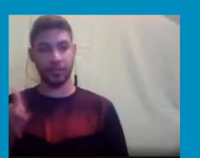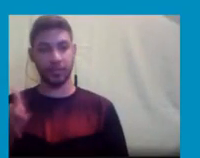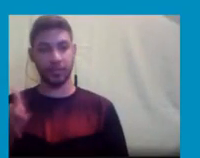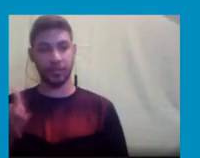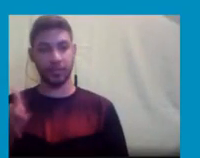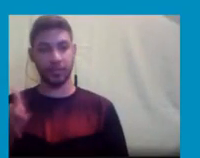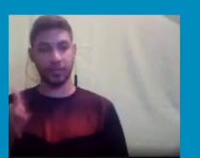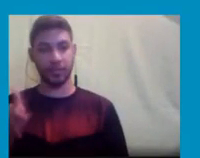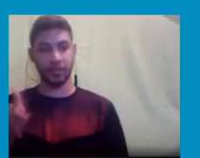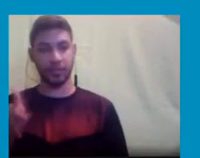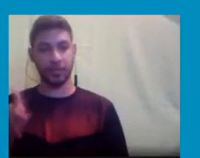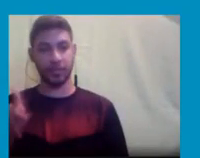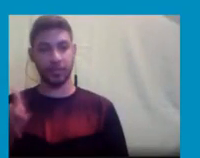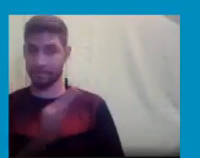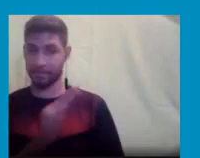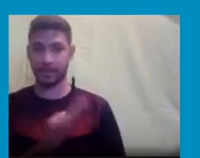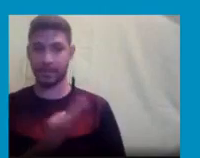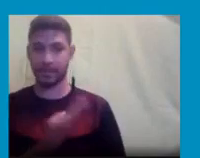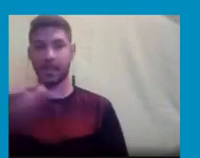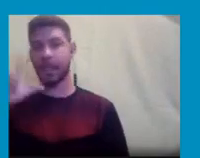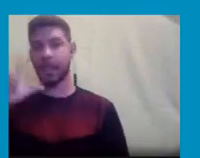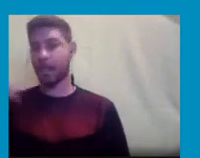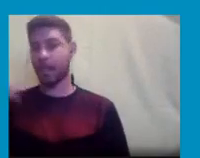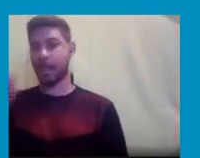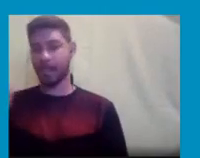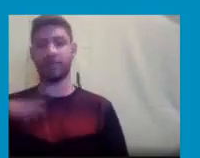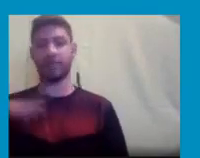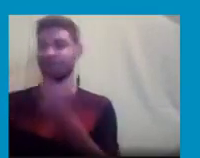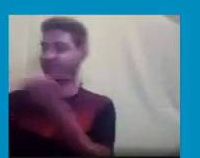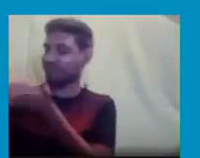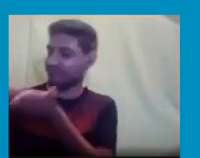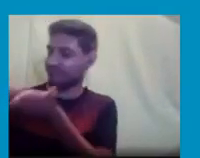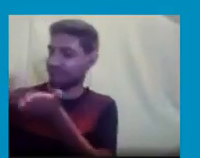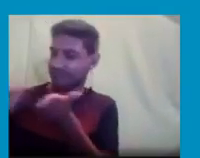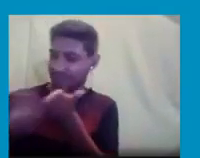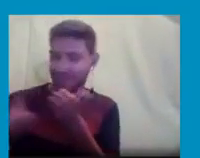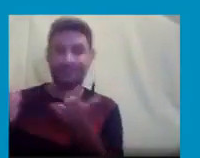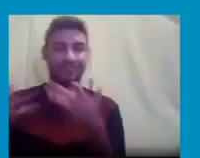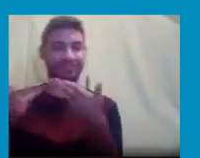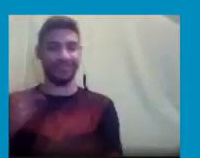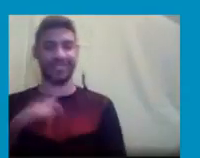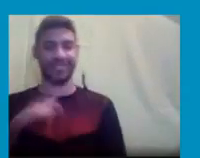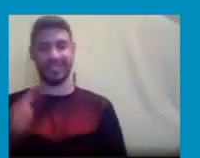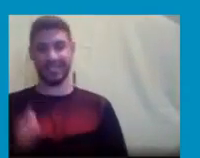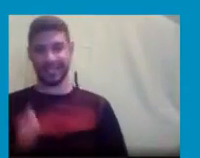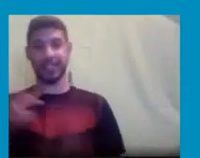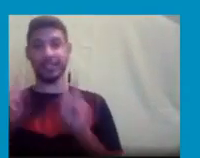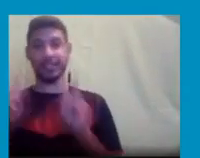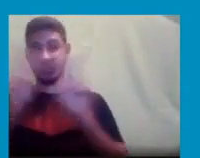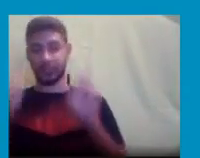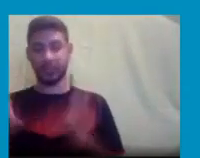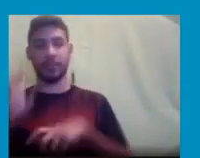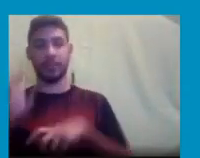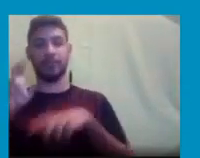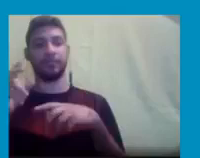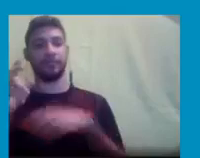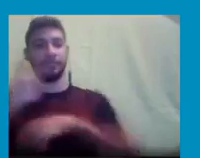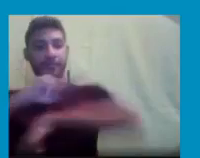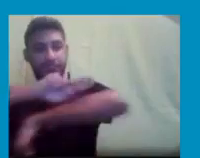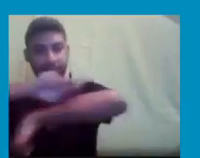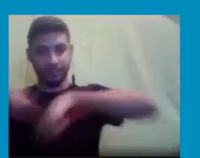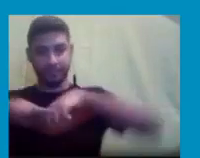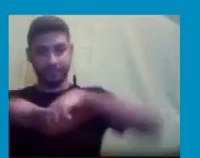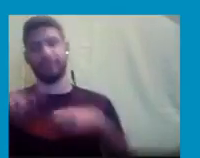Nosso amigo Paulo Lins, grande escritor. Vamos lá, Paulo. Essa questão racial que está aí,